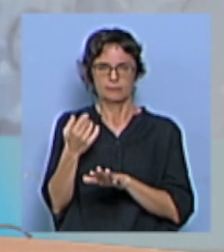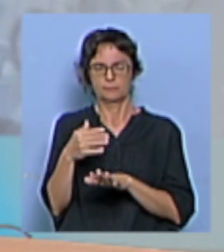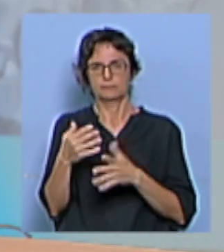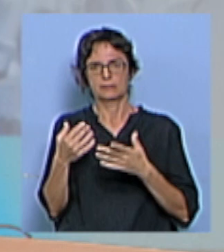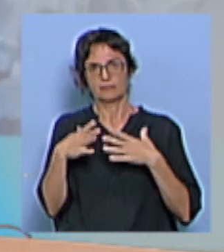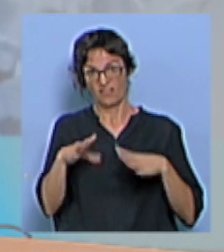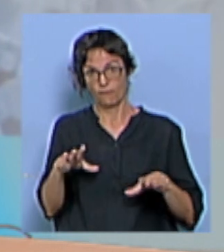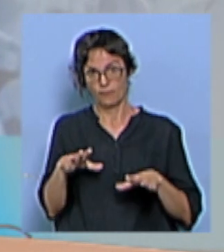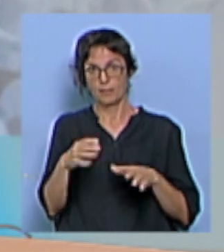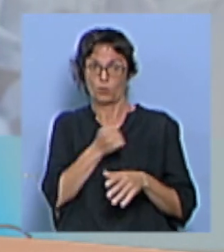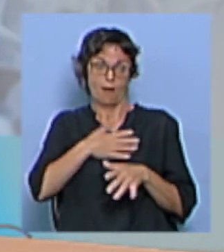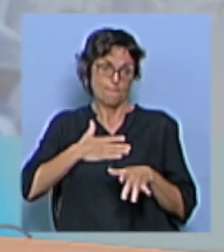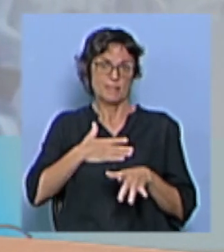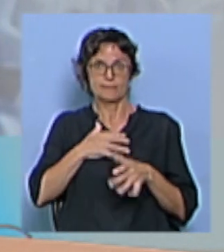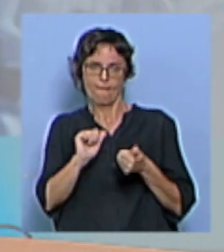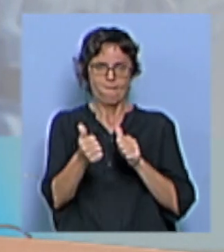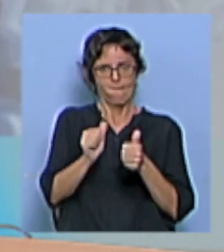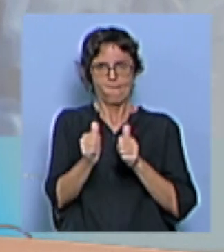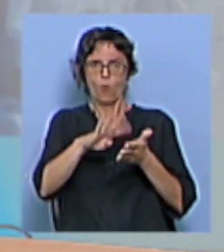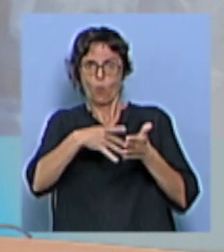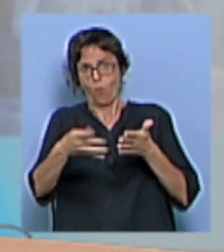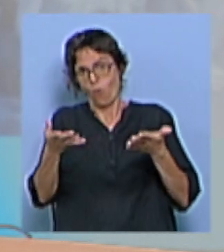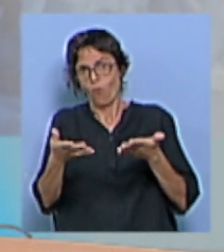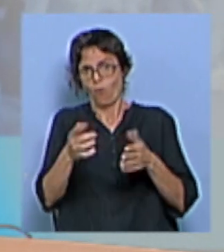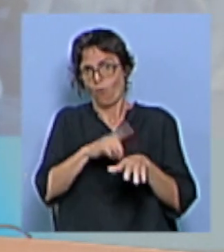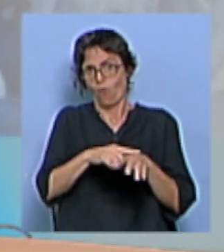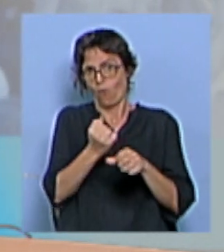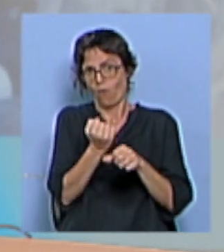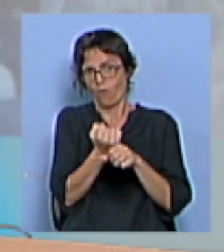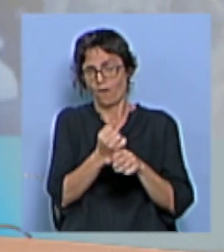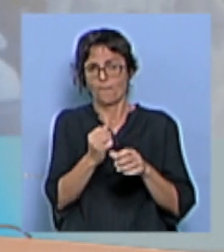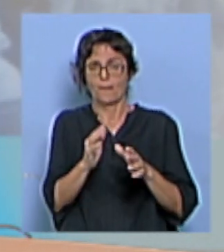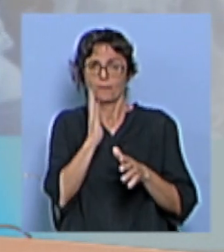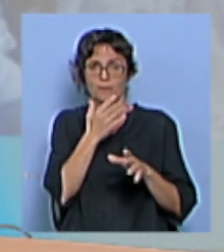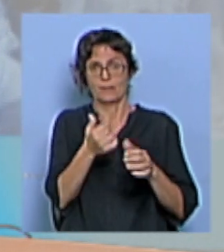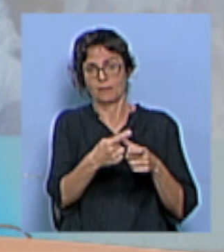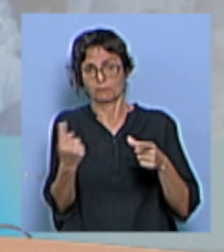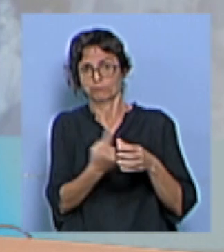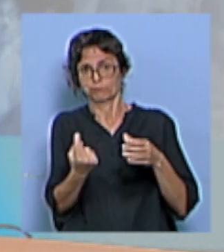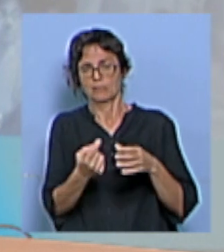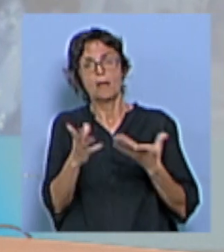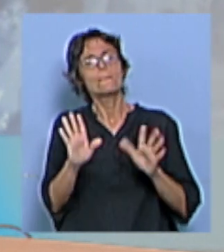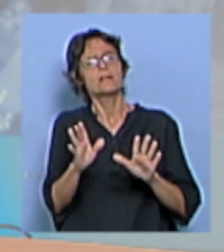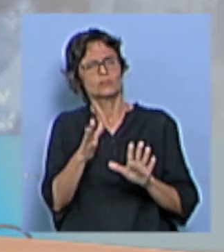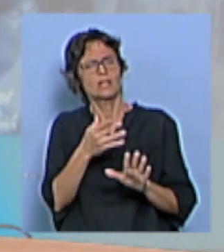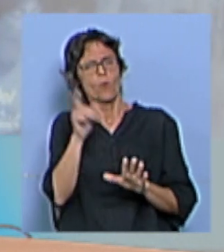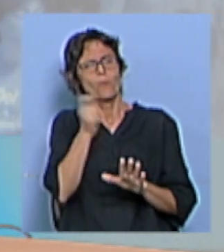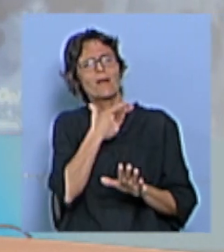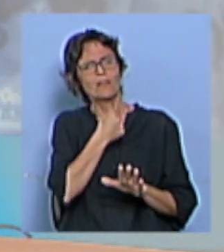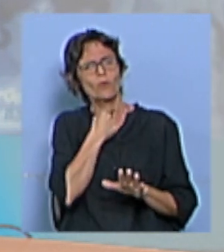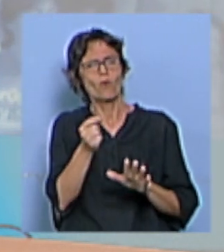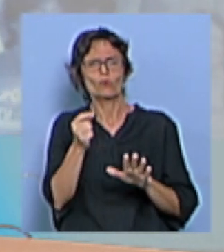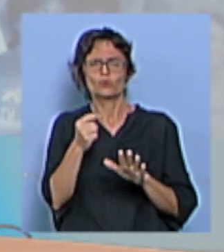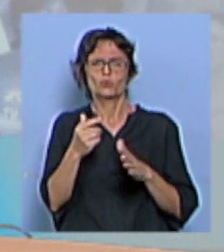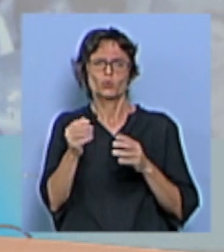provavelmente orientaram as paragens também a coincidir com os confinamentos. Em todo o caso, agosto é um mês de paragem, é um mês de alteração